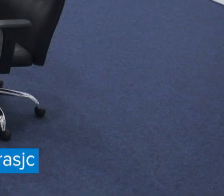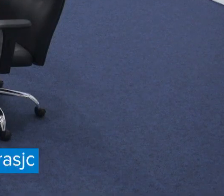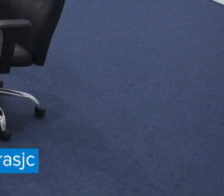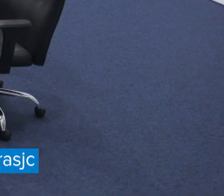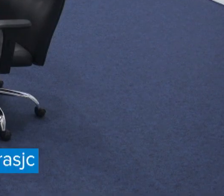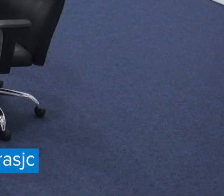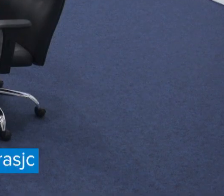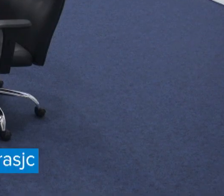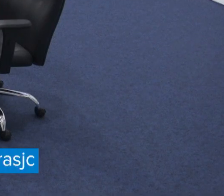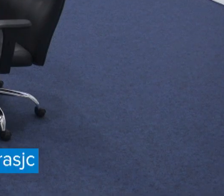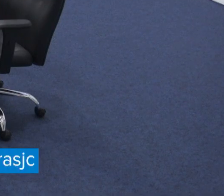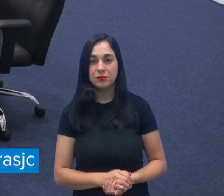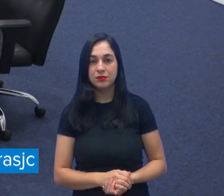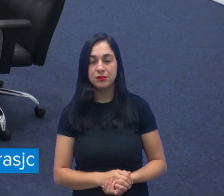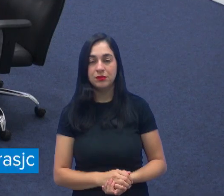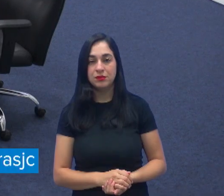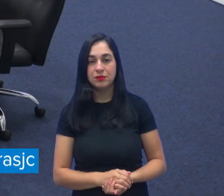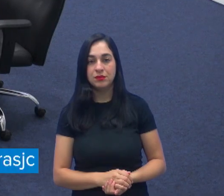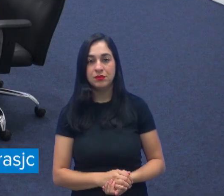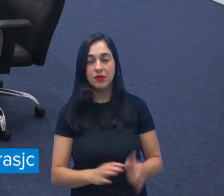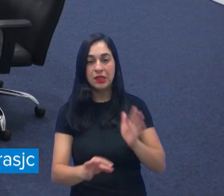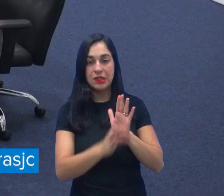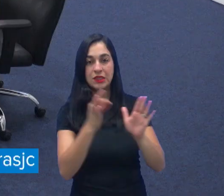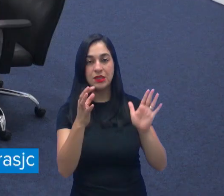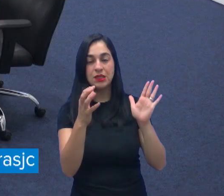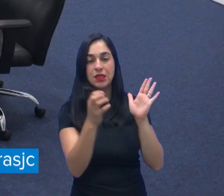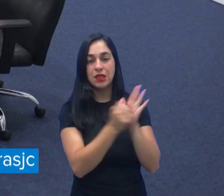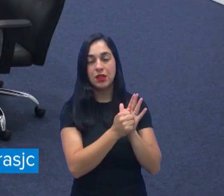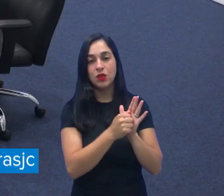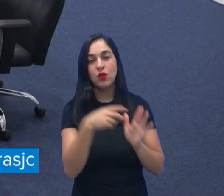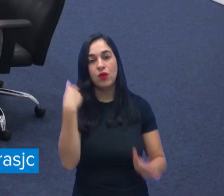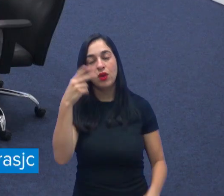Próximo vereador inscrito para falar no momento do Pinga Fogo, o vereador